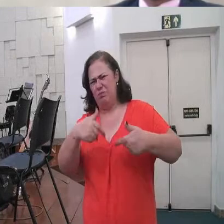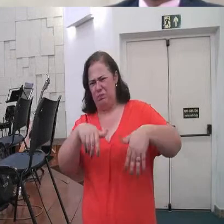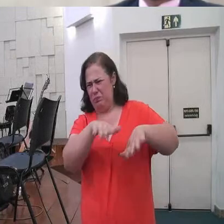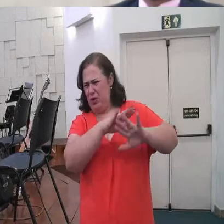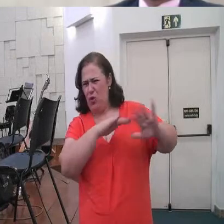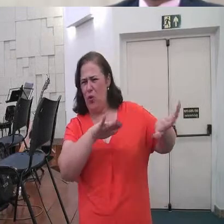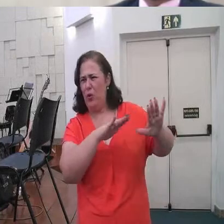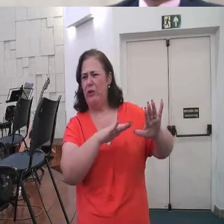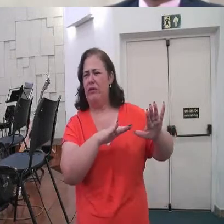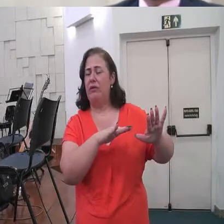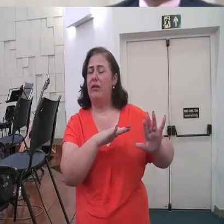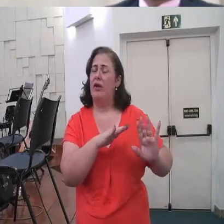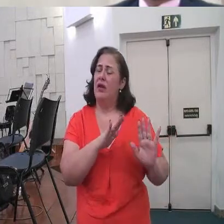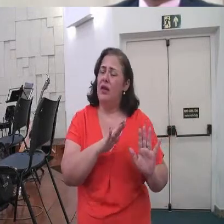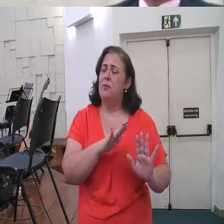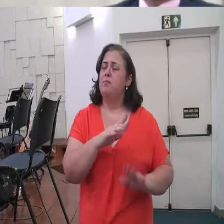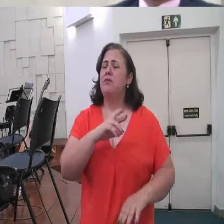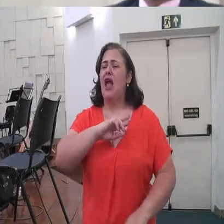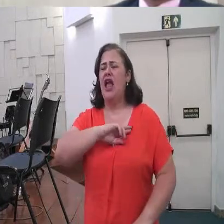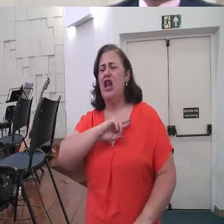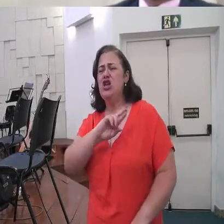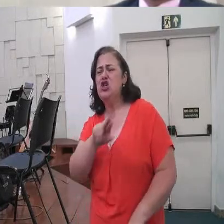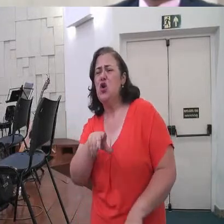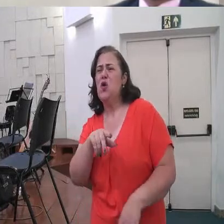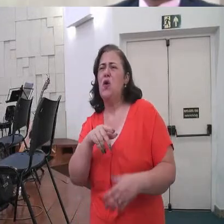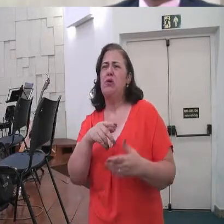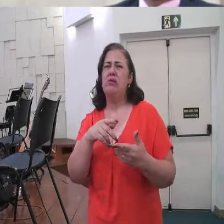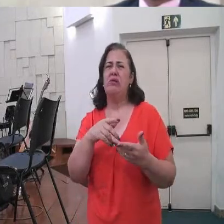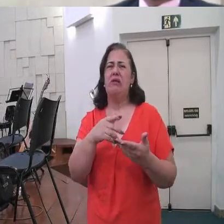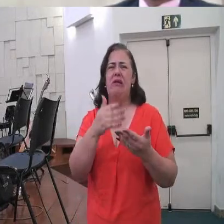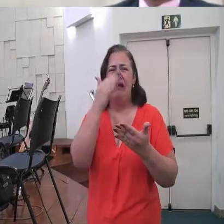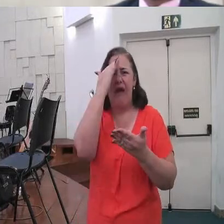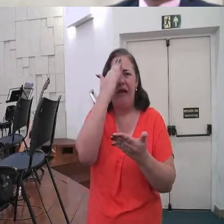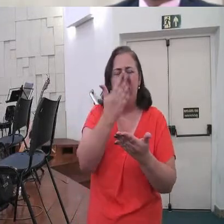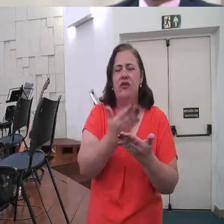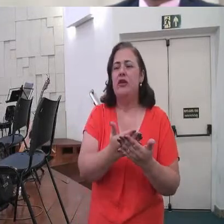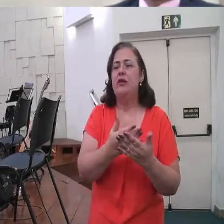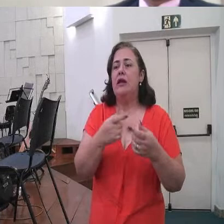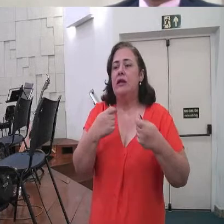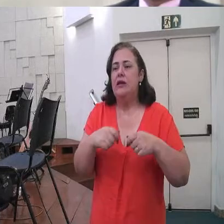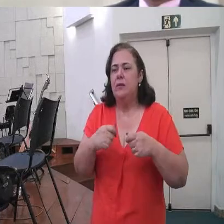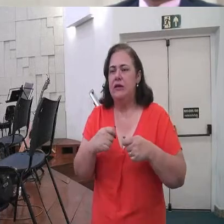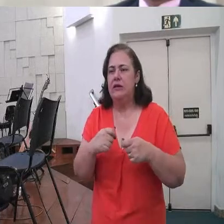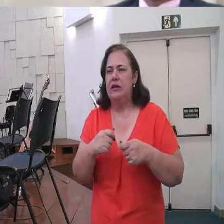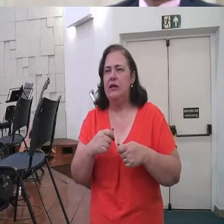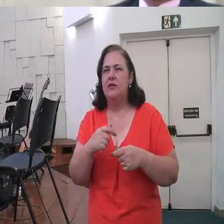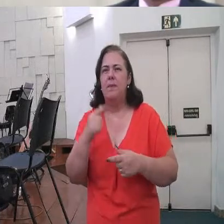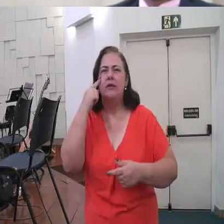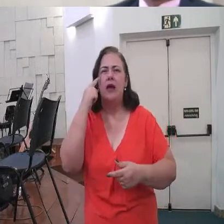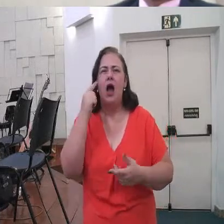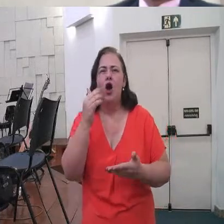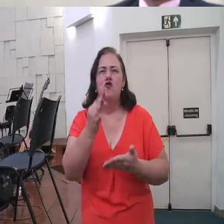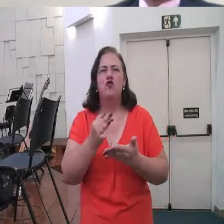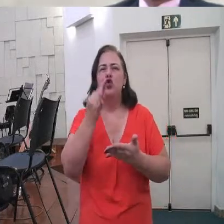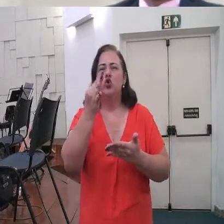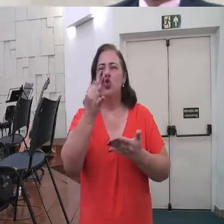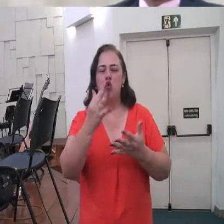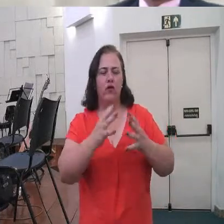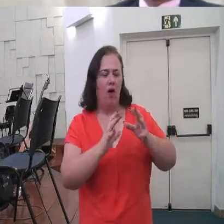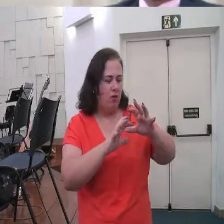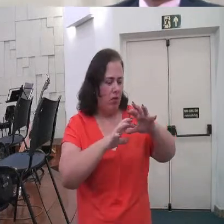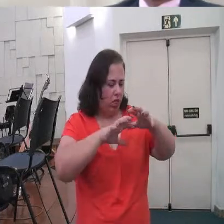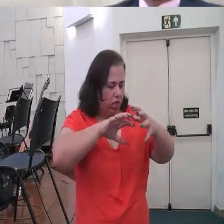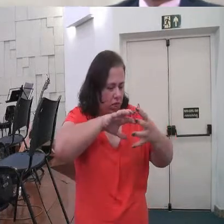fé da nova era, das religiões orientais. Então, tudo isso está dentro desse bojo chamado de